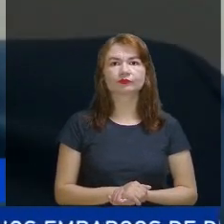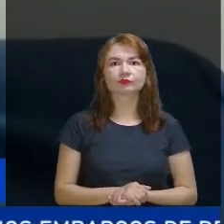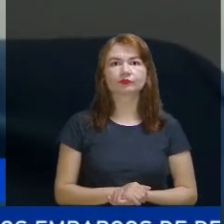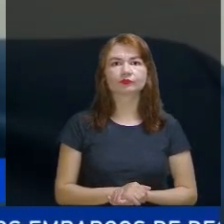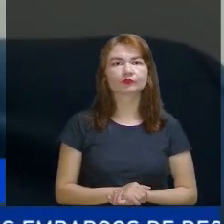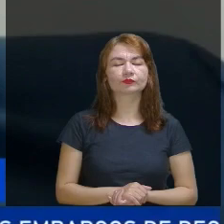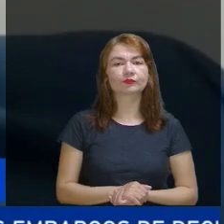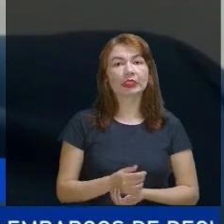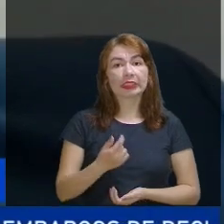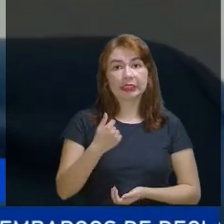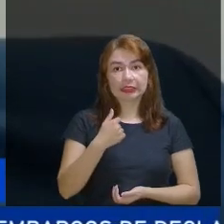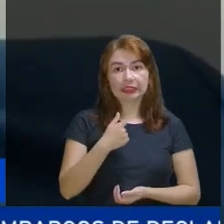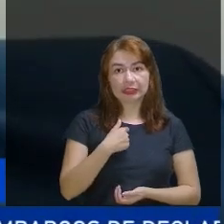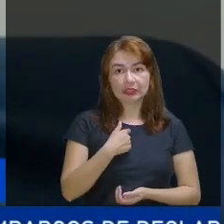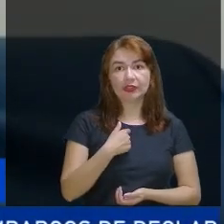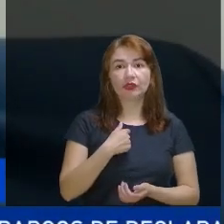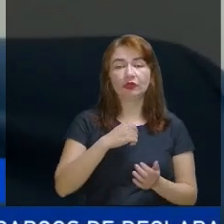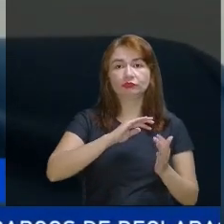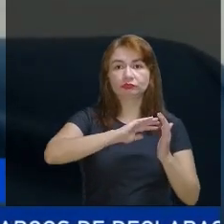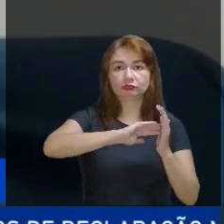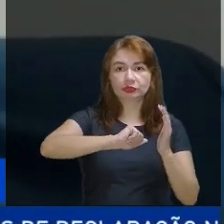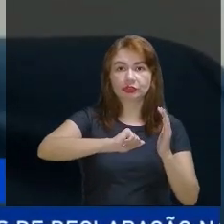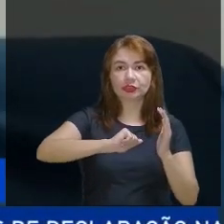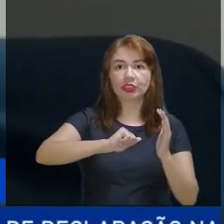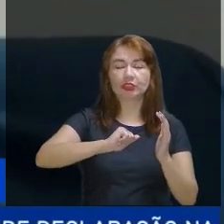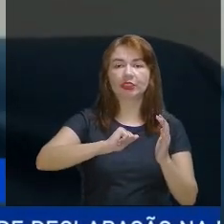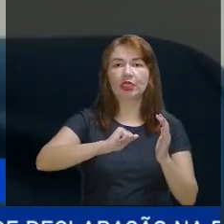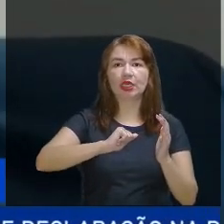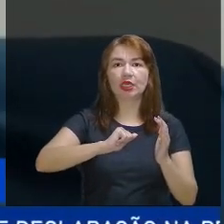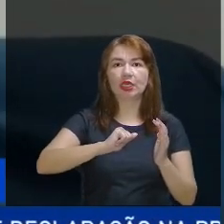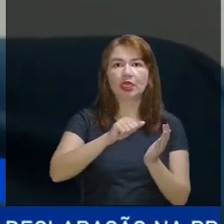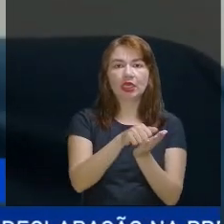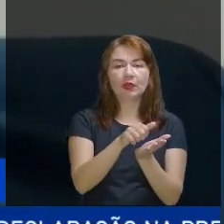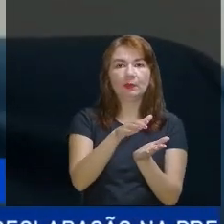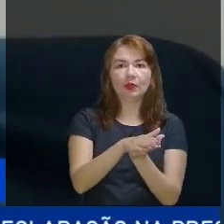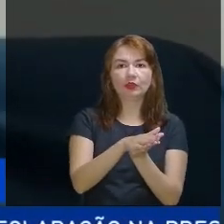a multa ou litigância de má-fé.